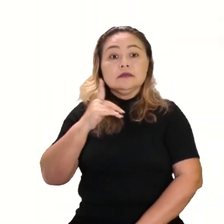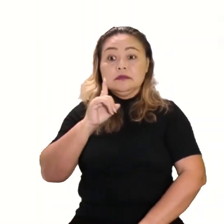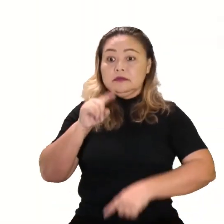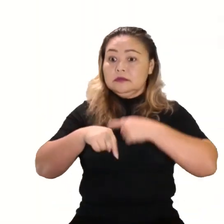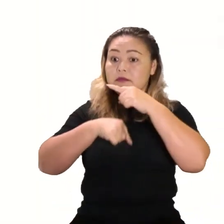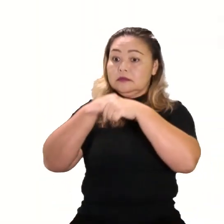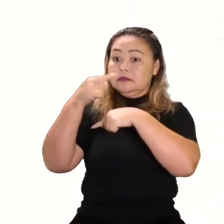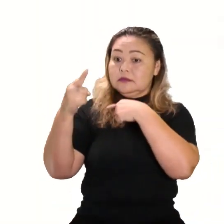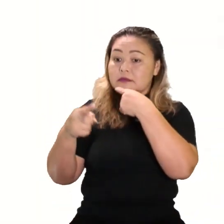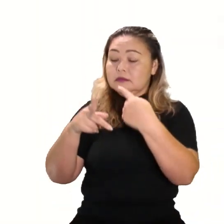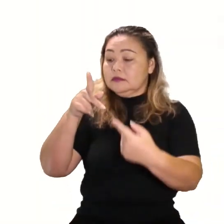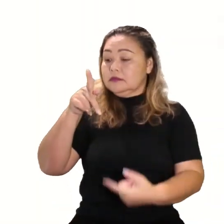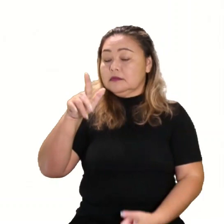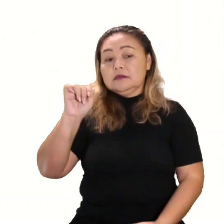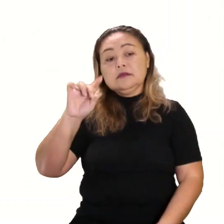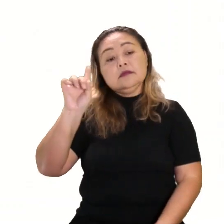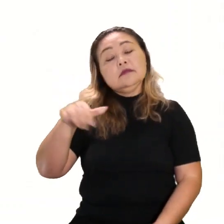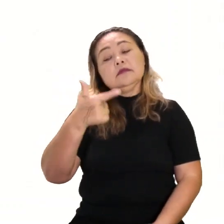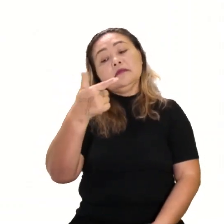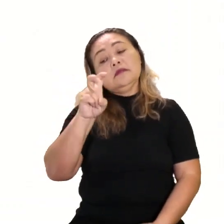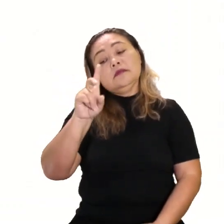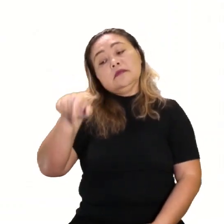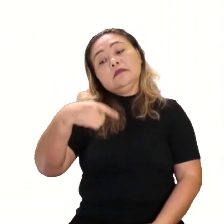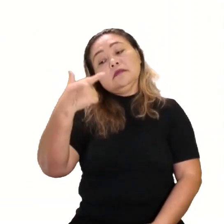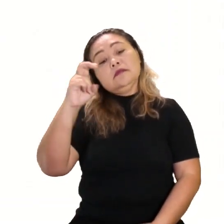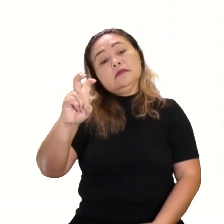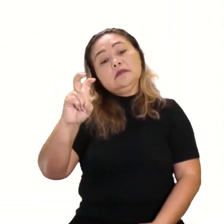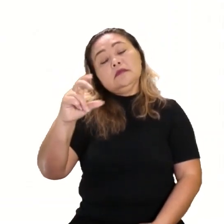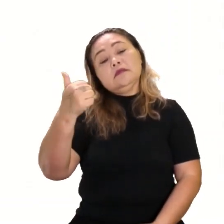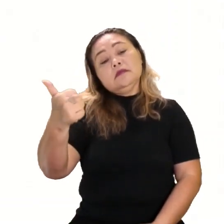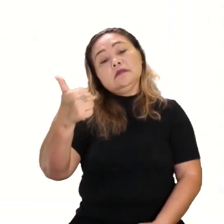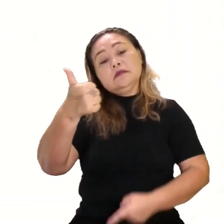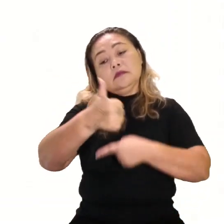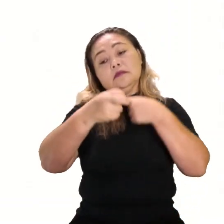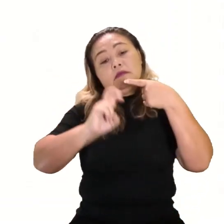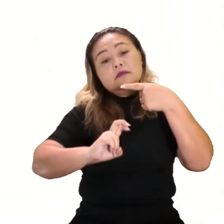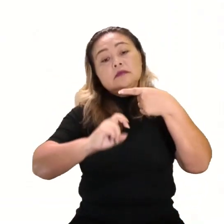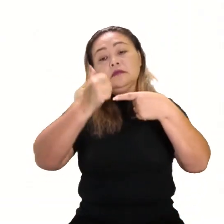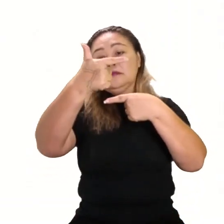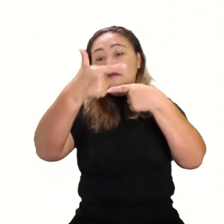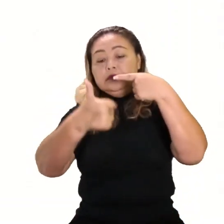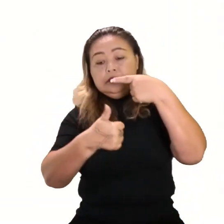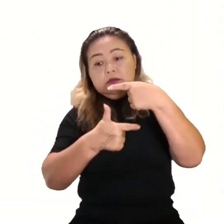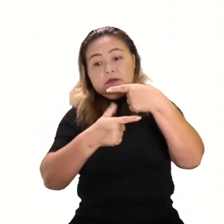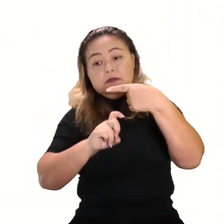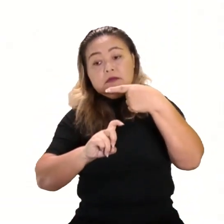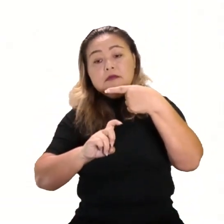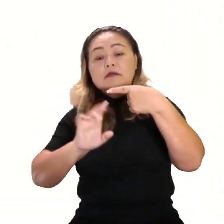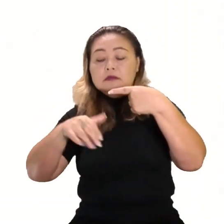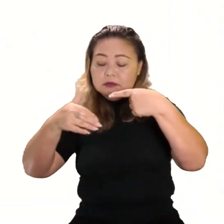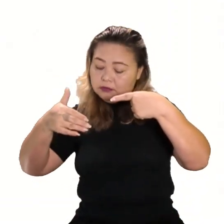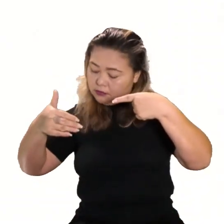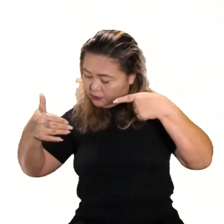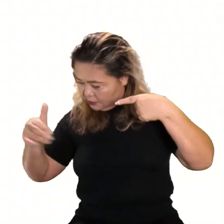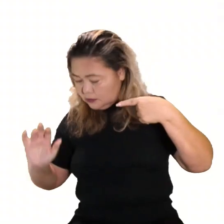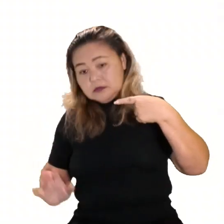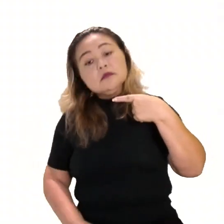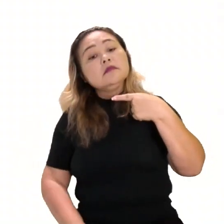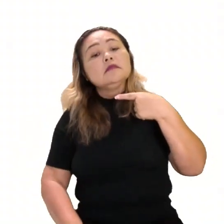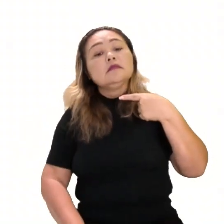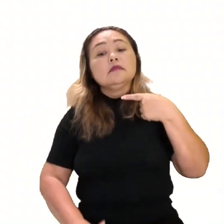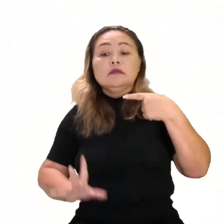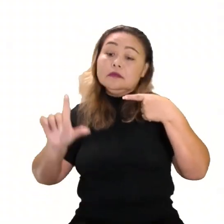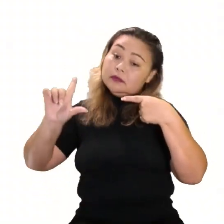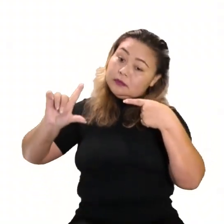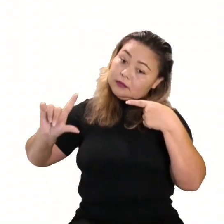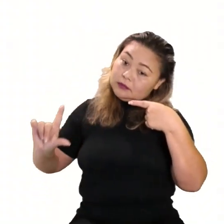progressão geométrica. 25, 5, 1, 1/5, 1/25 e assim vai aumentando ou